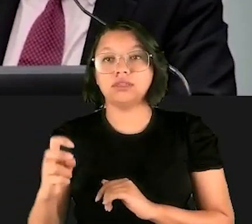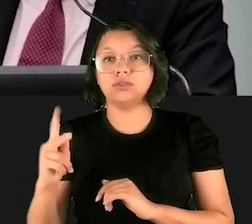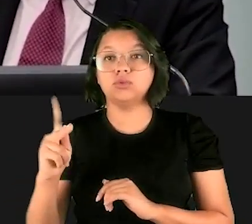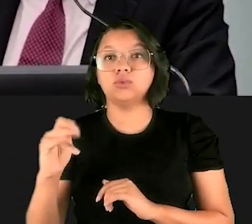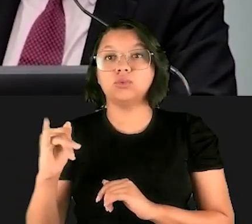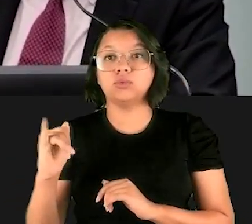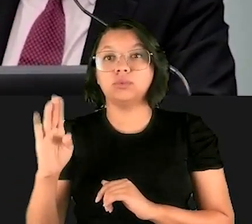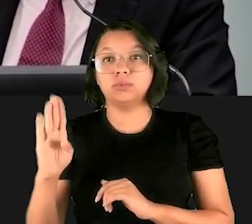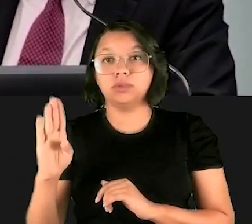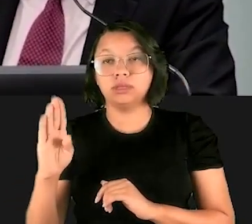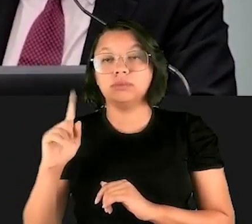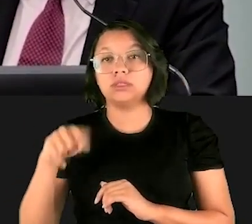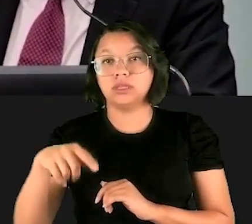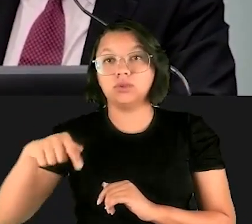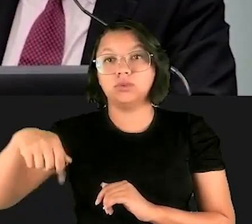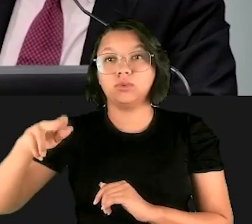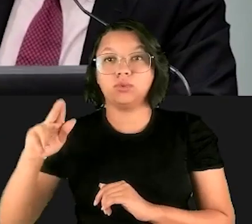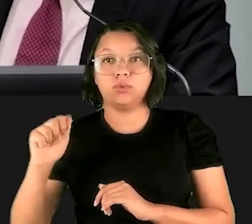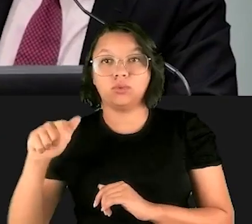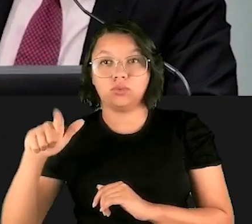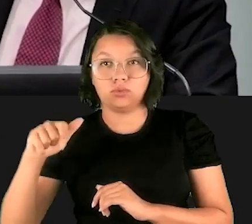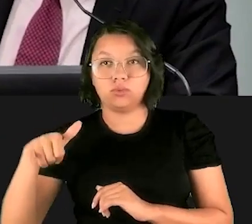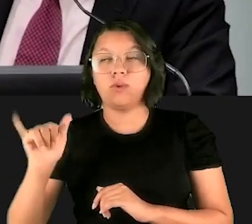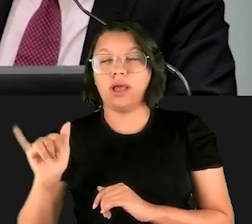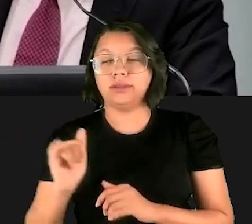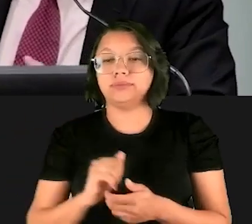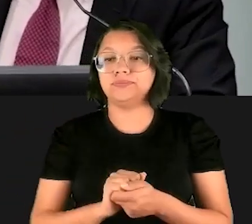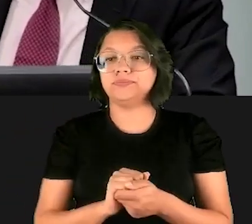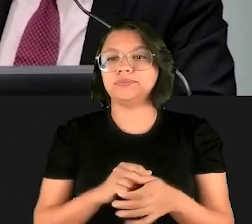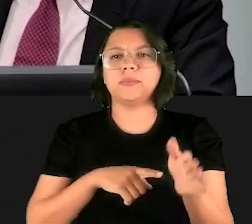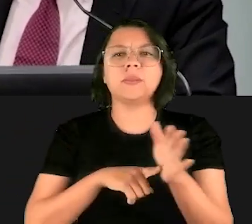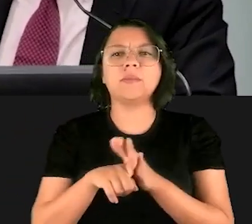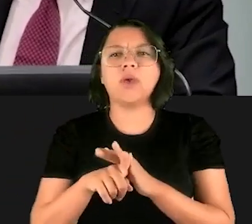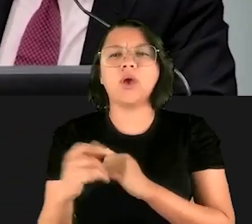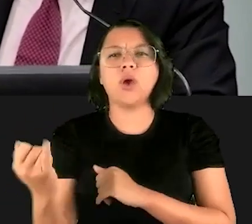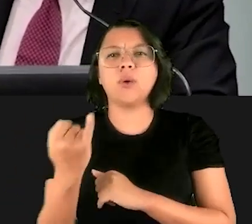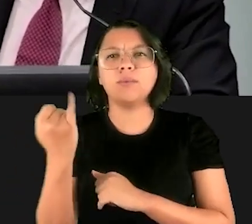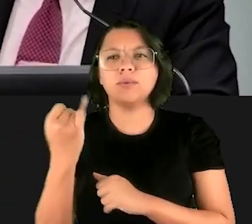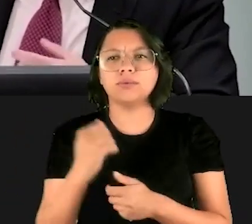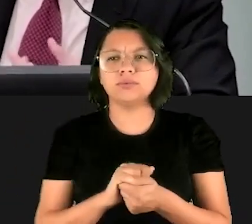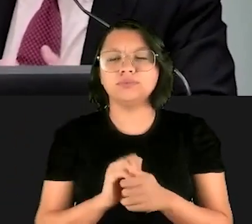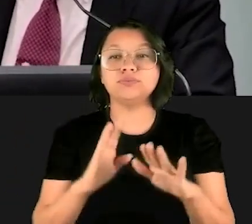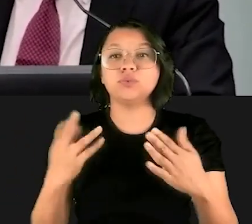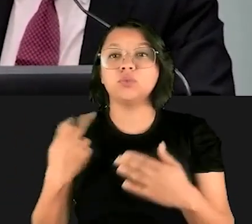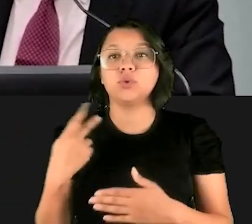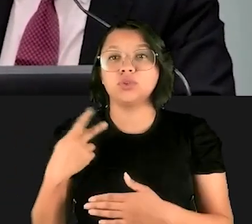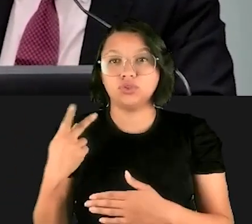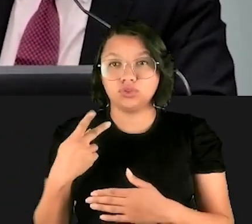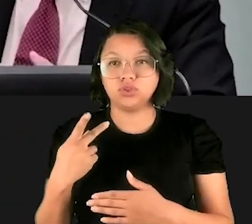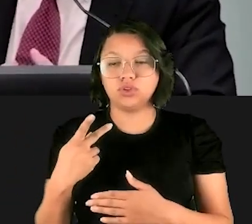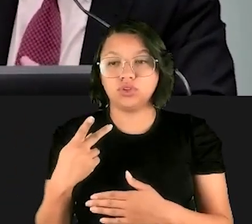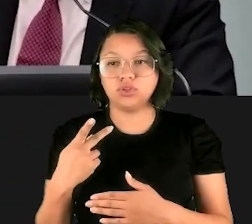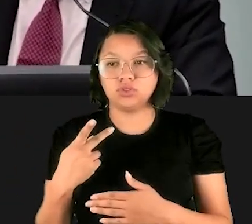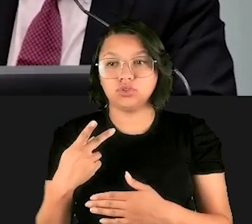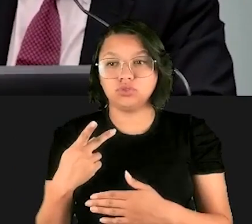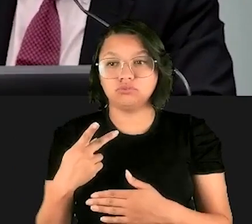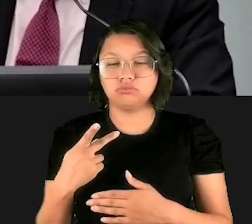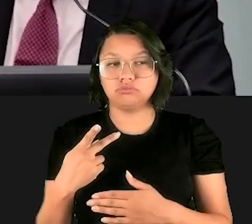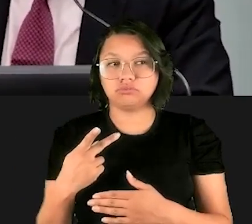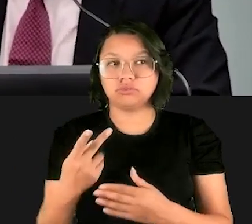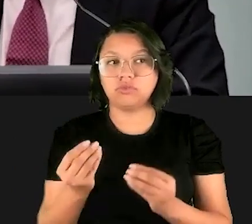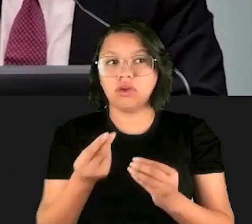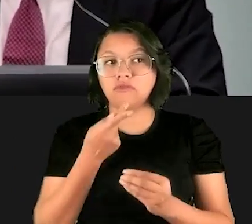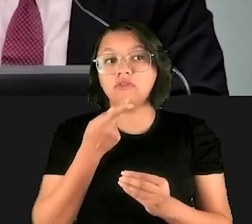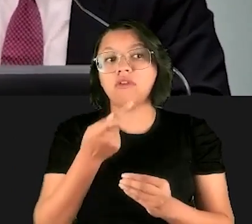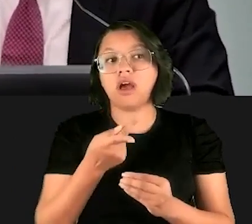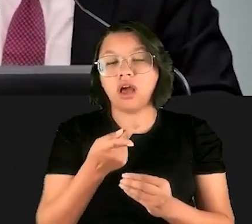capita como sendo o quali, né? E aí algumas perguntas importantes, né? quando a gente vai decidir o tratamento, qual a evidência disponível,